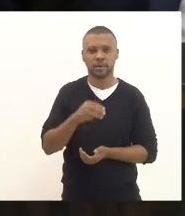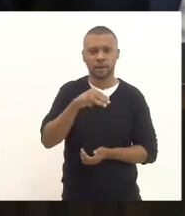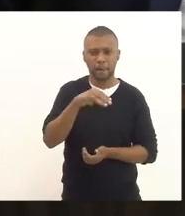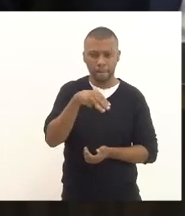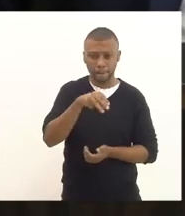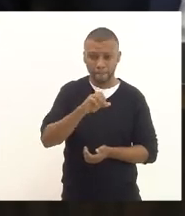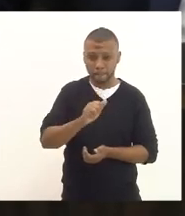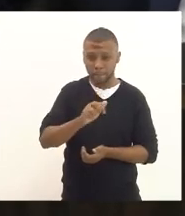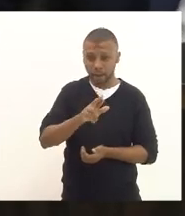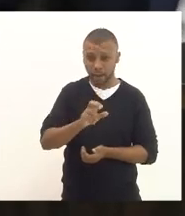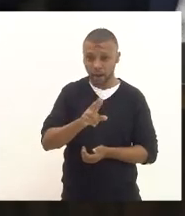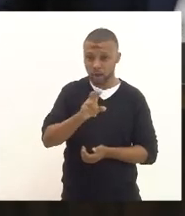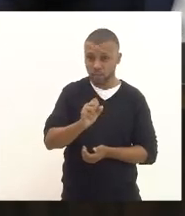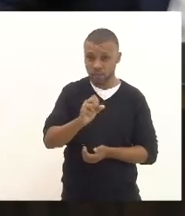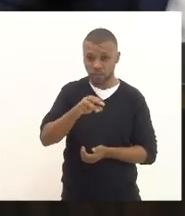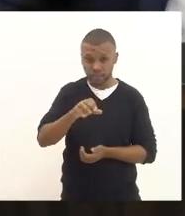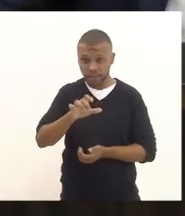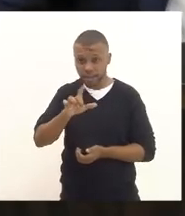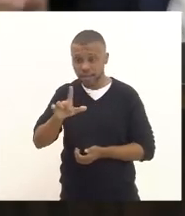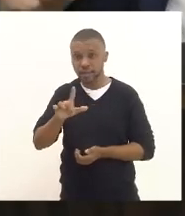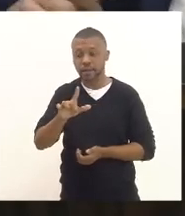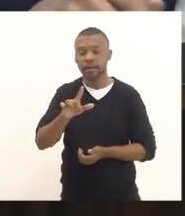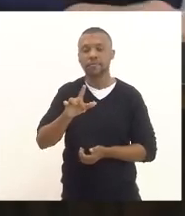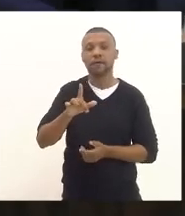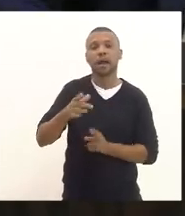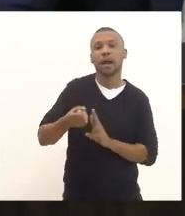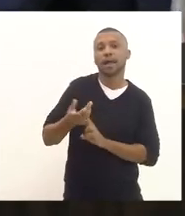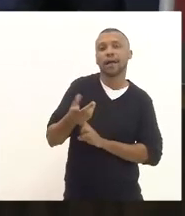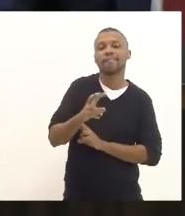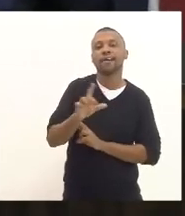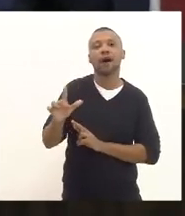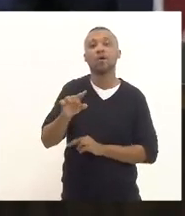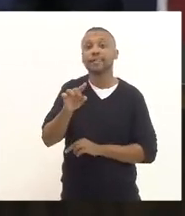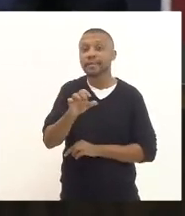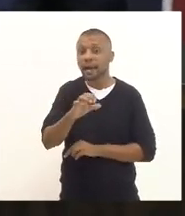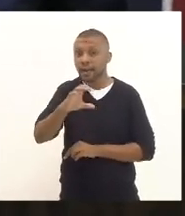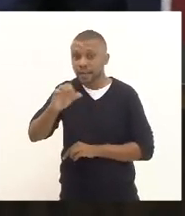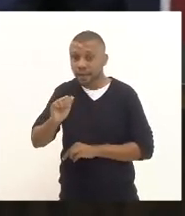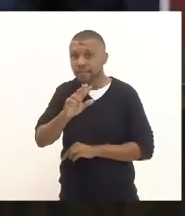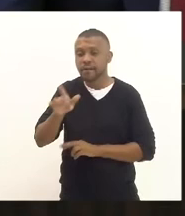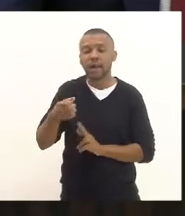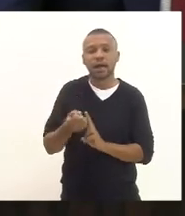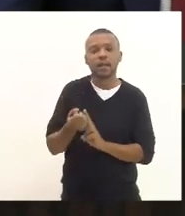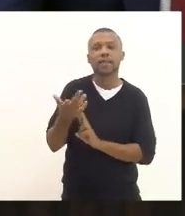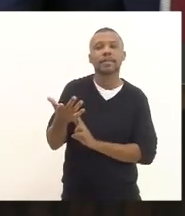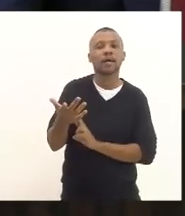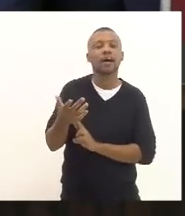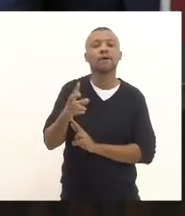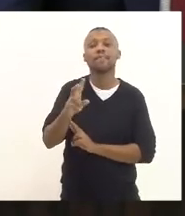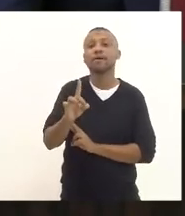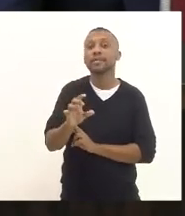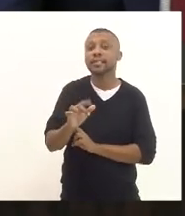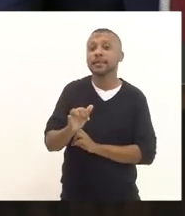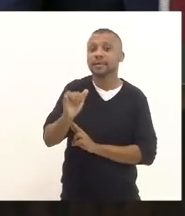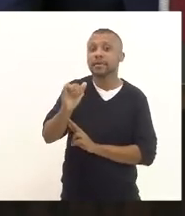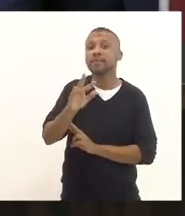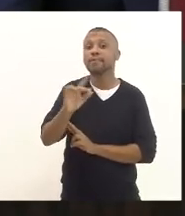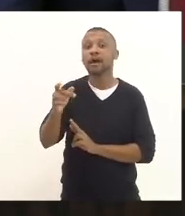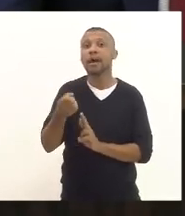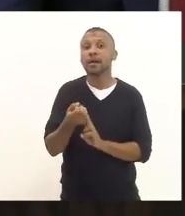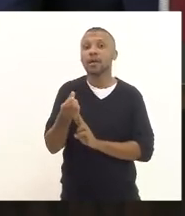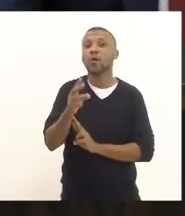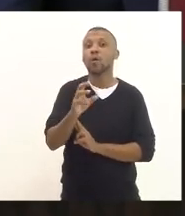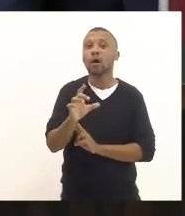relatar oval tia Ju Alexandre Freitas Zaca vai ela está o ranking e Valdecir vai relatar o